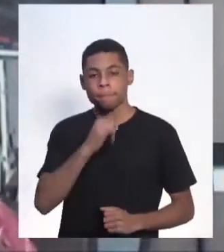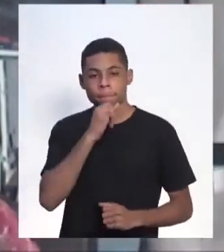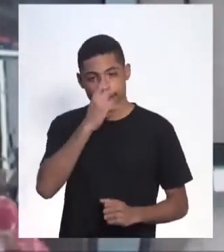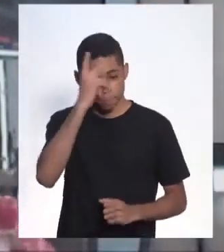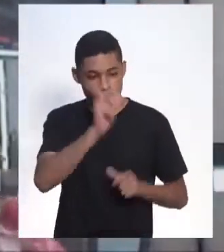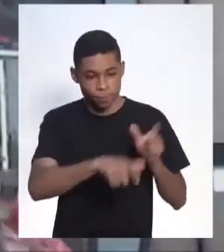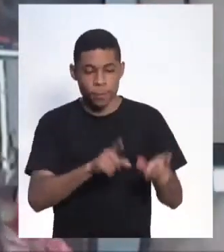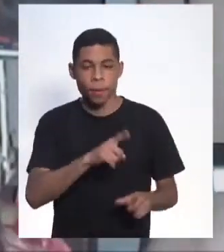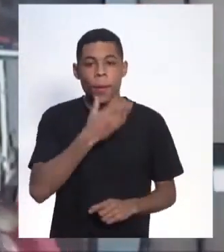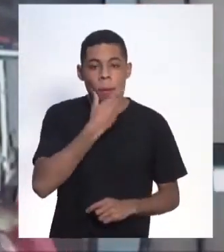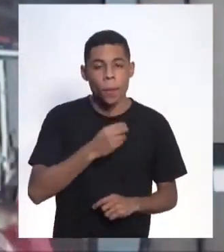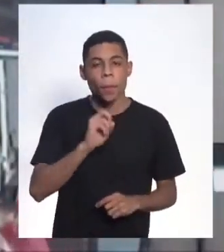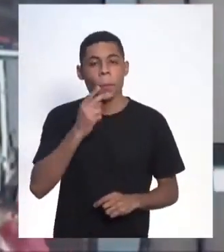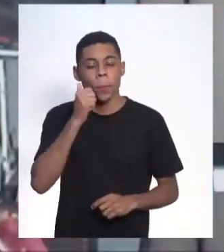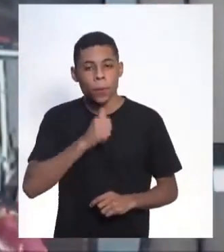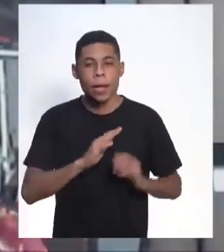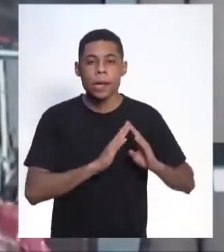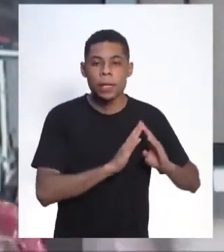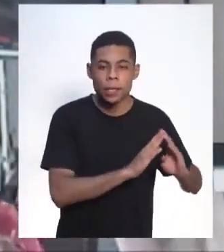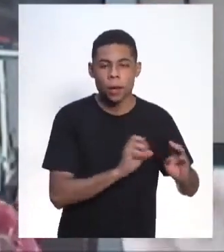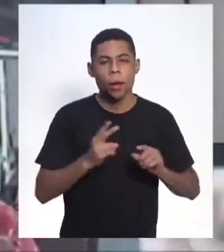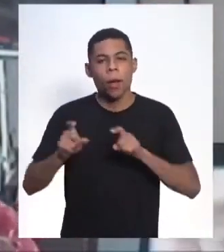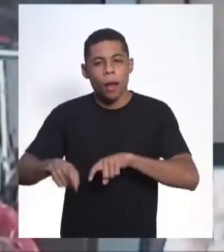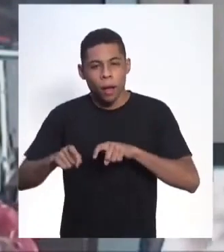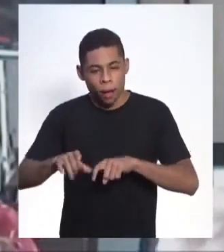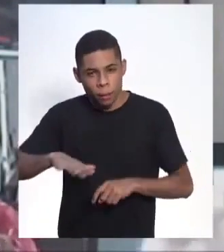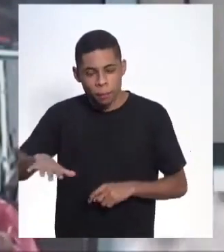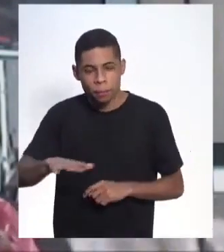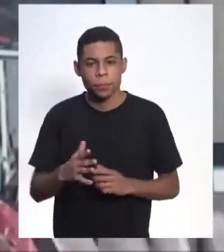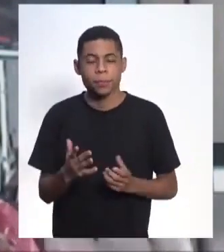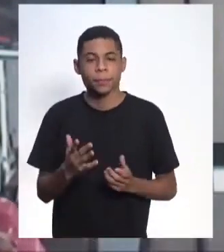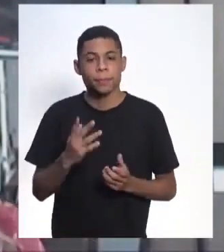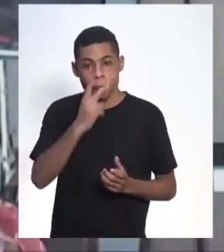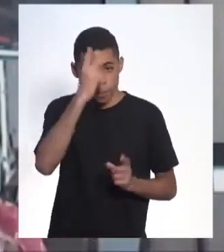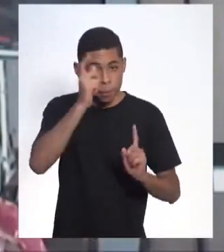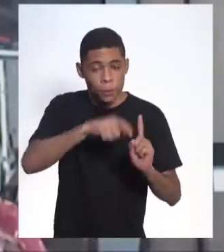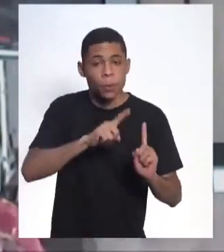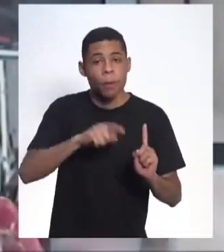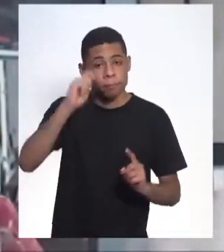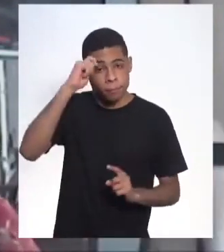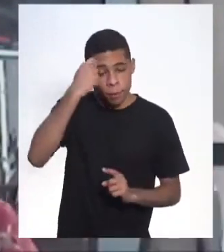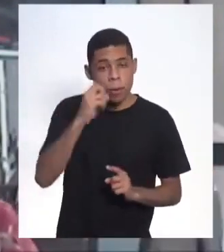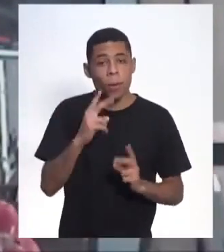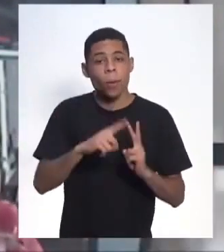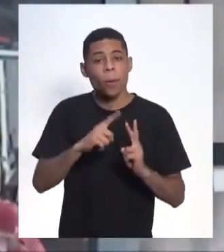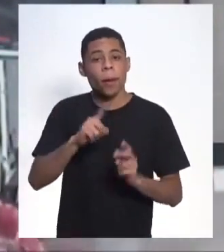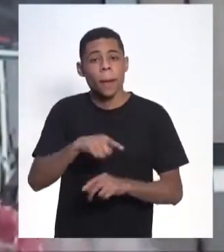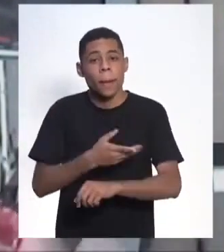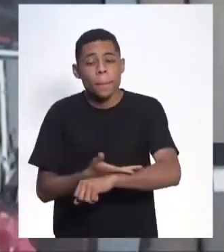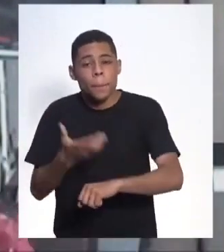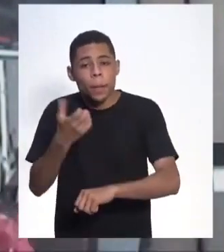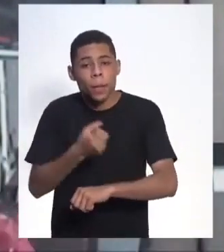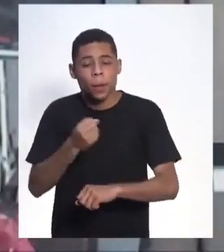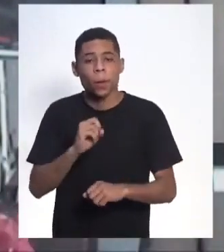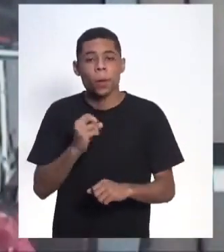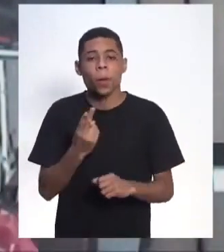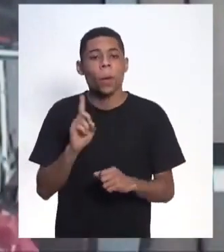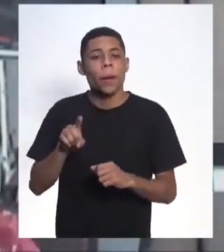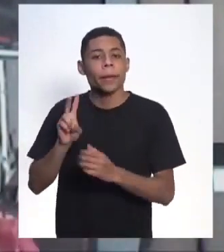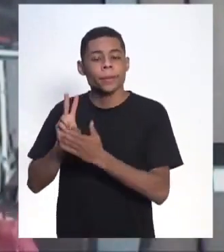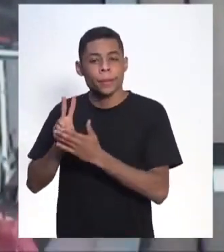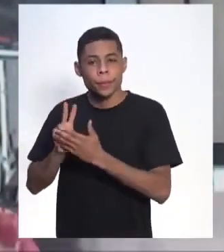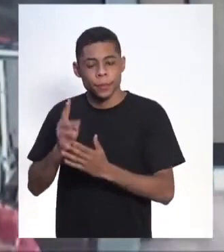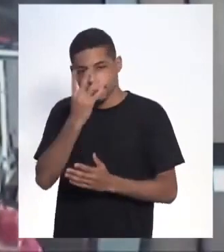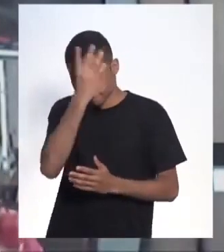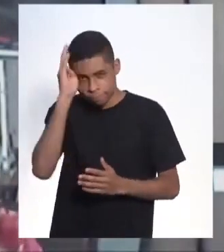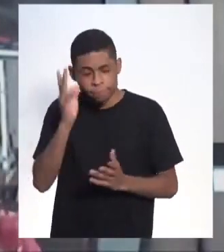homem, na periferia ou no campo. Esse indivíduo que é negro ou que é branco ou que é indígena. Não